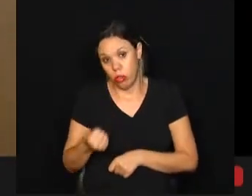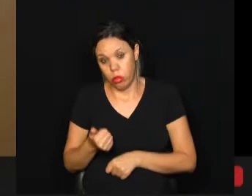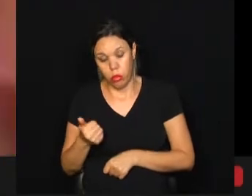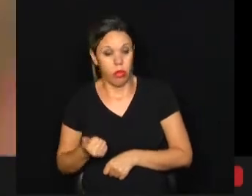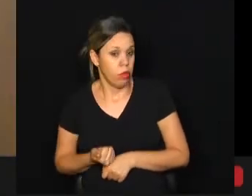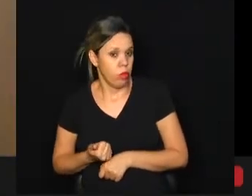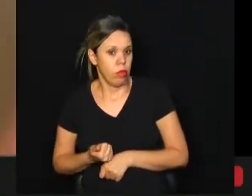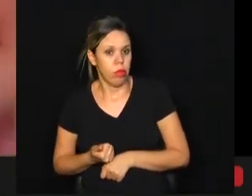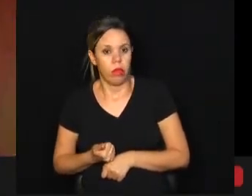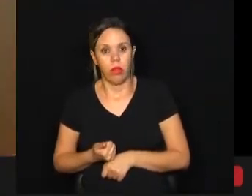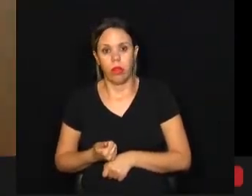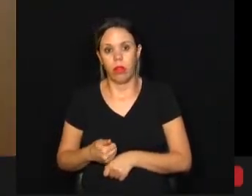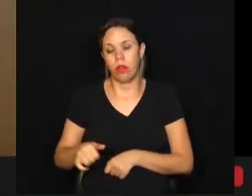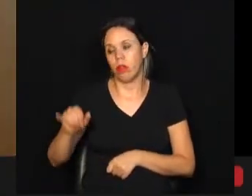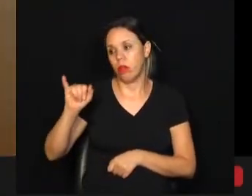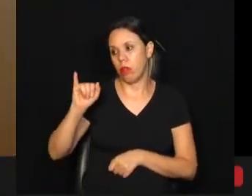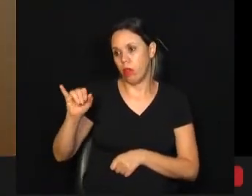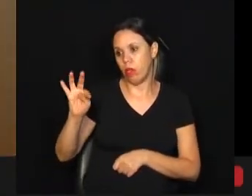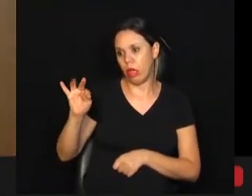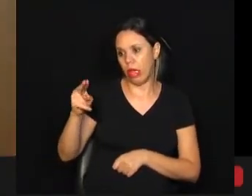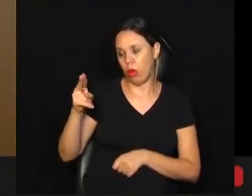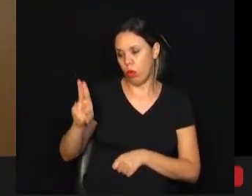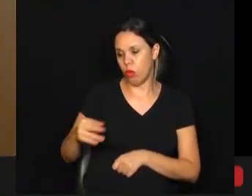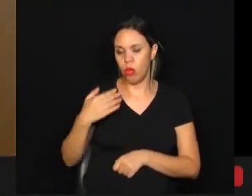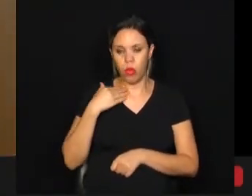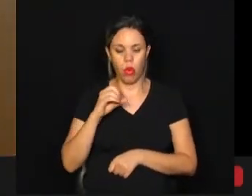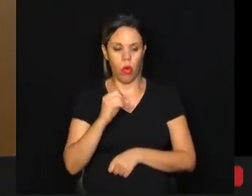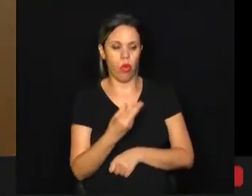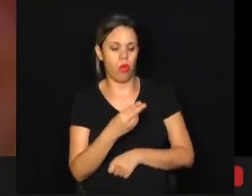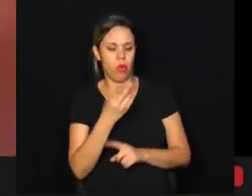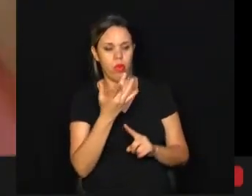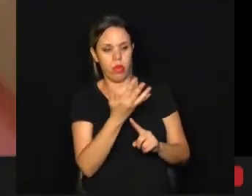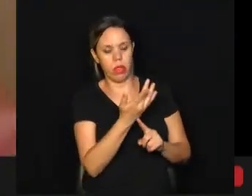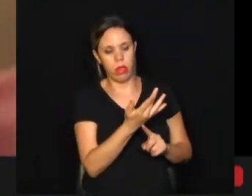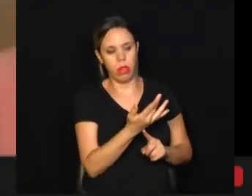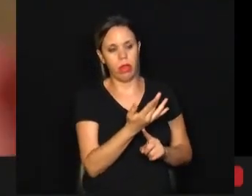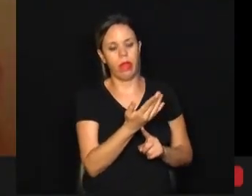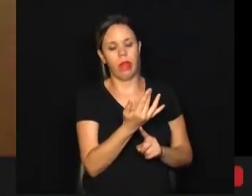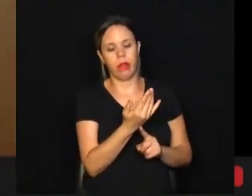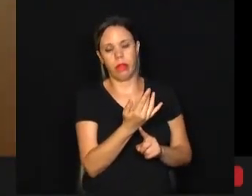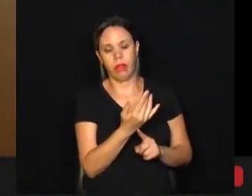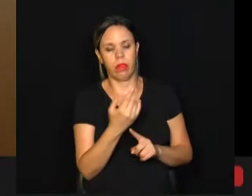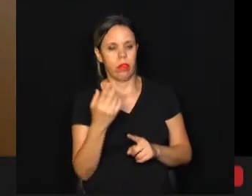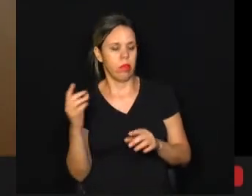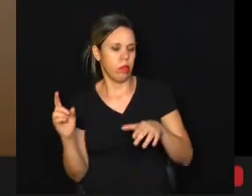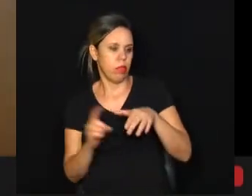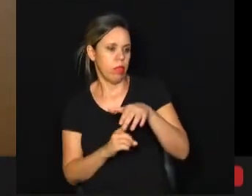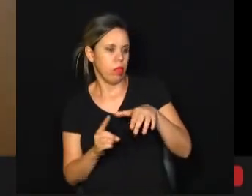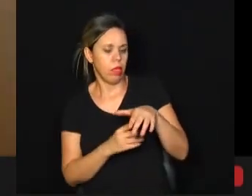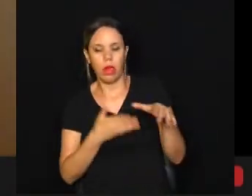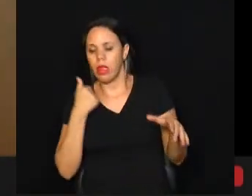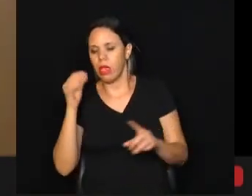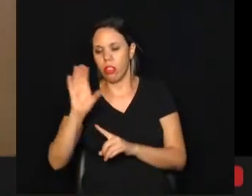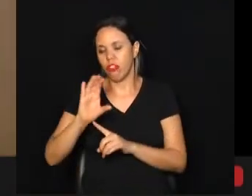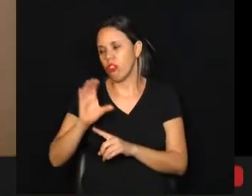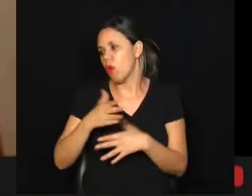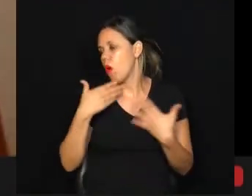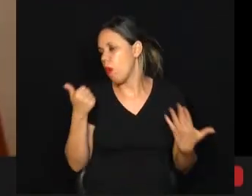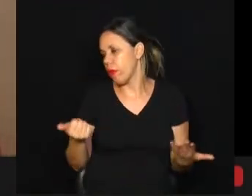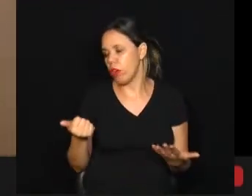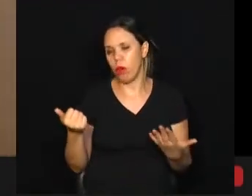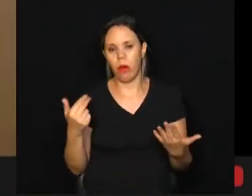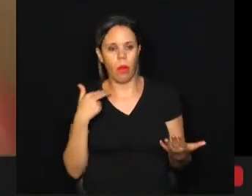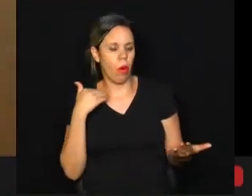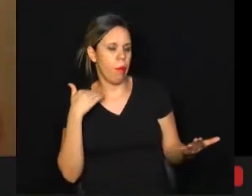o Itaú do que o Santander? Ou é melhor você ser cliente do Itaú ou é melhor você ser cliente do Santander? Ou, se a gente preferir a